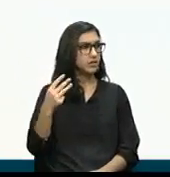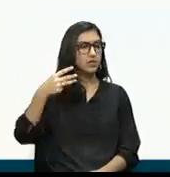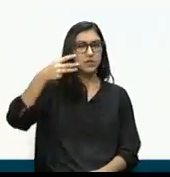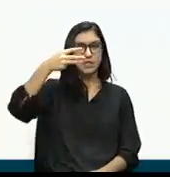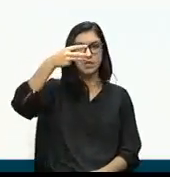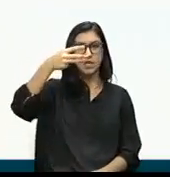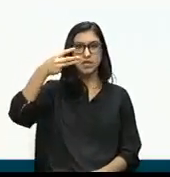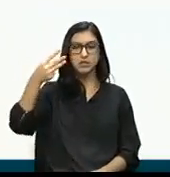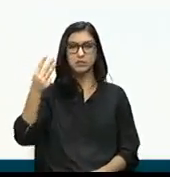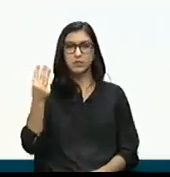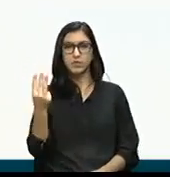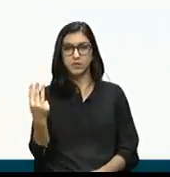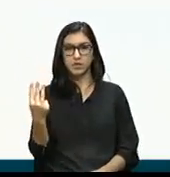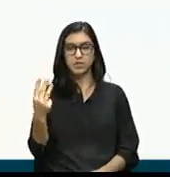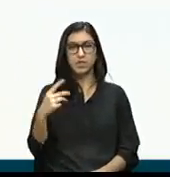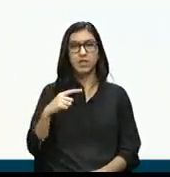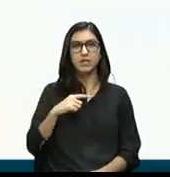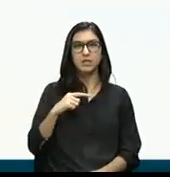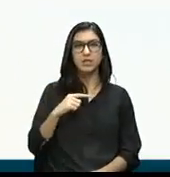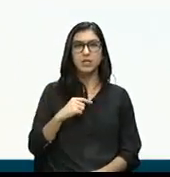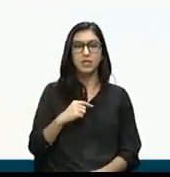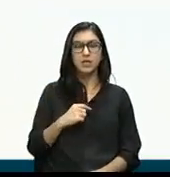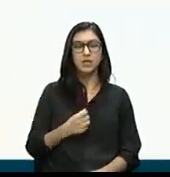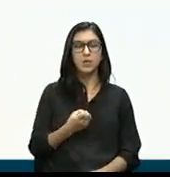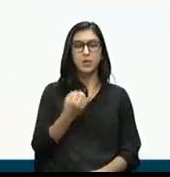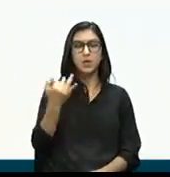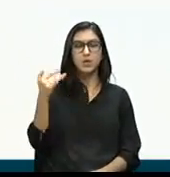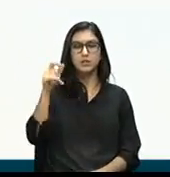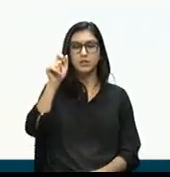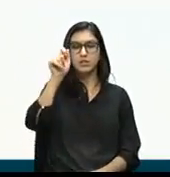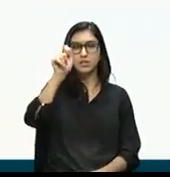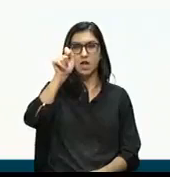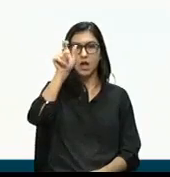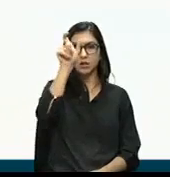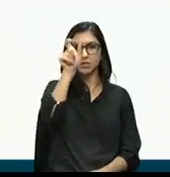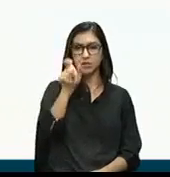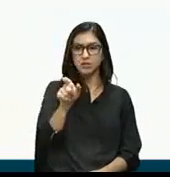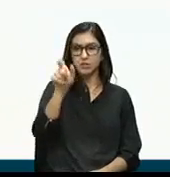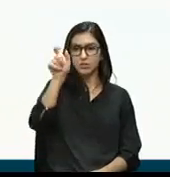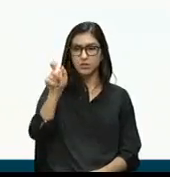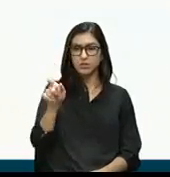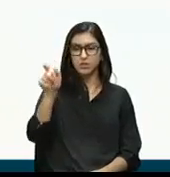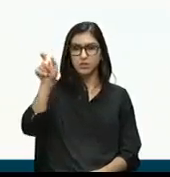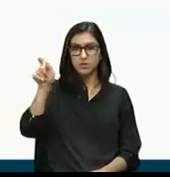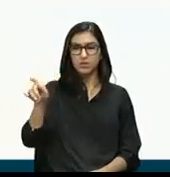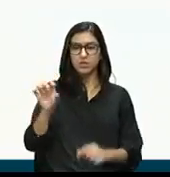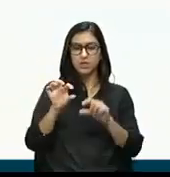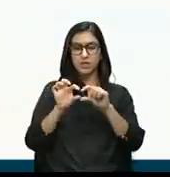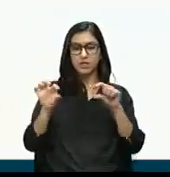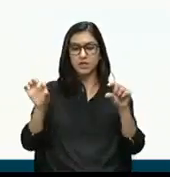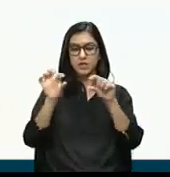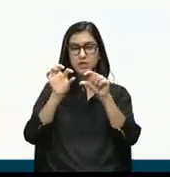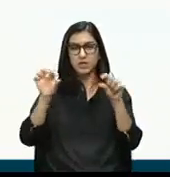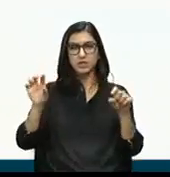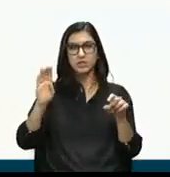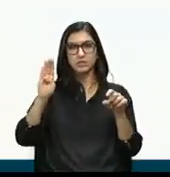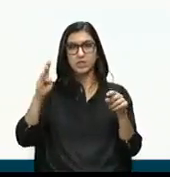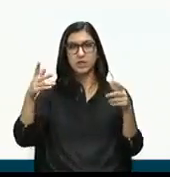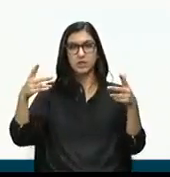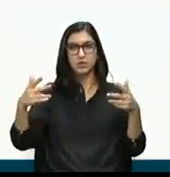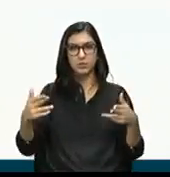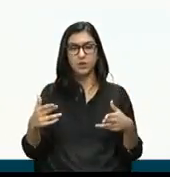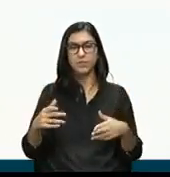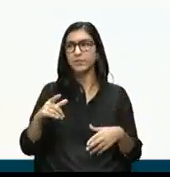O número de colunas de A tem que ser igual ao número de linhas do B. Então, nós verificamos aqui